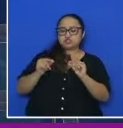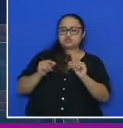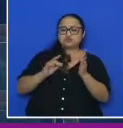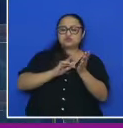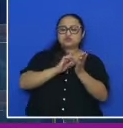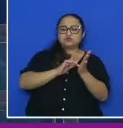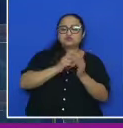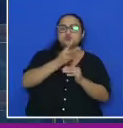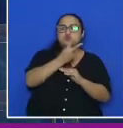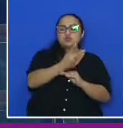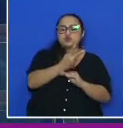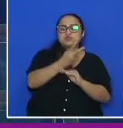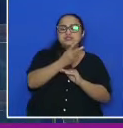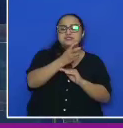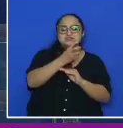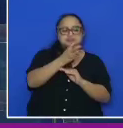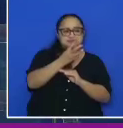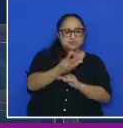concurso